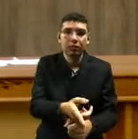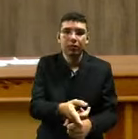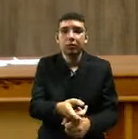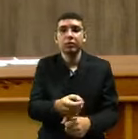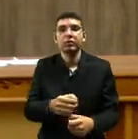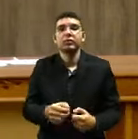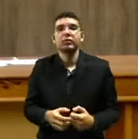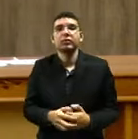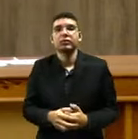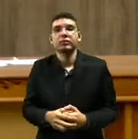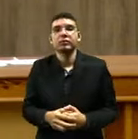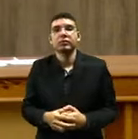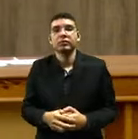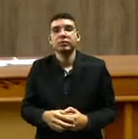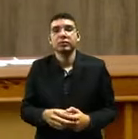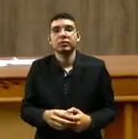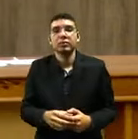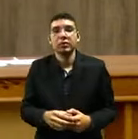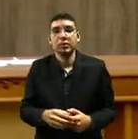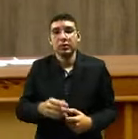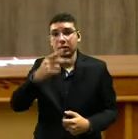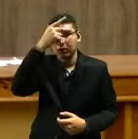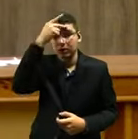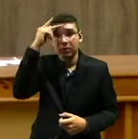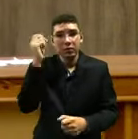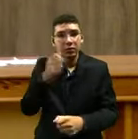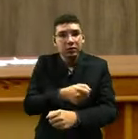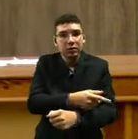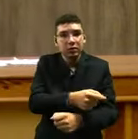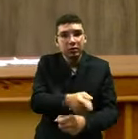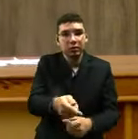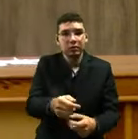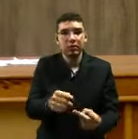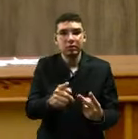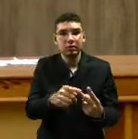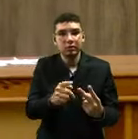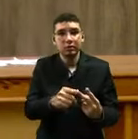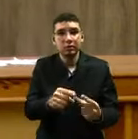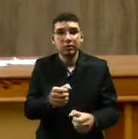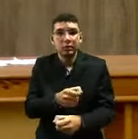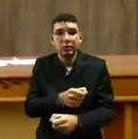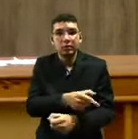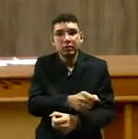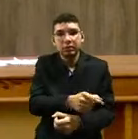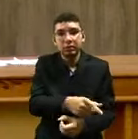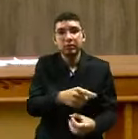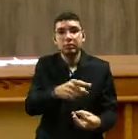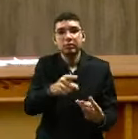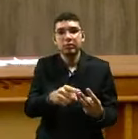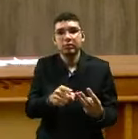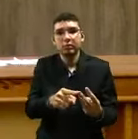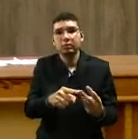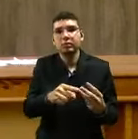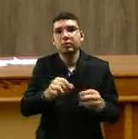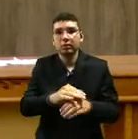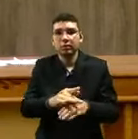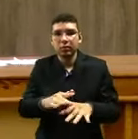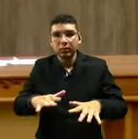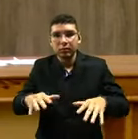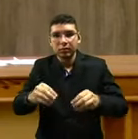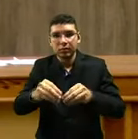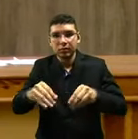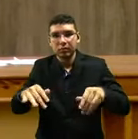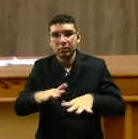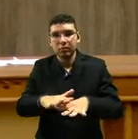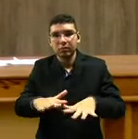lá SEME SEME O Semeador quem é o Semeador Vamos ser rápido quem é o Semeador